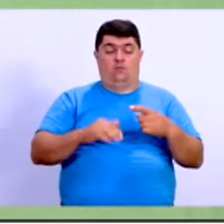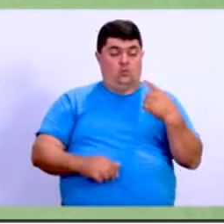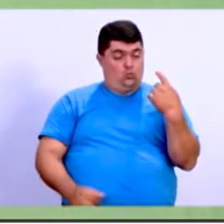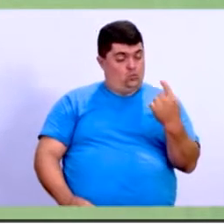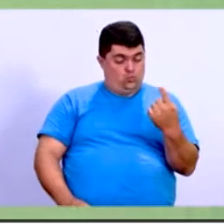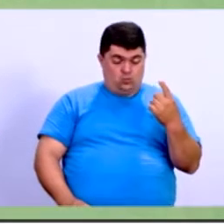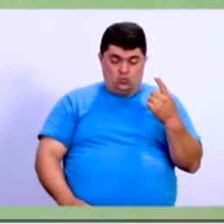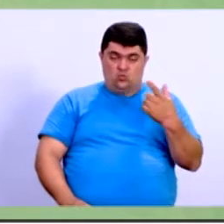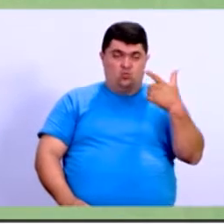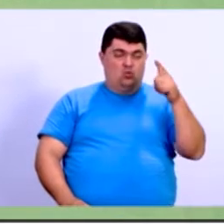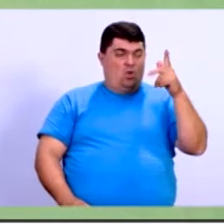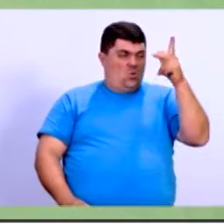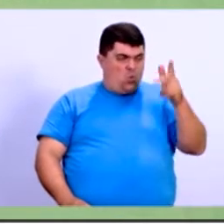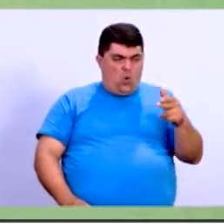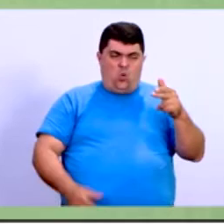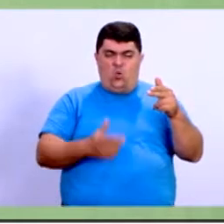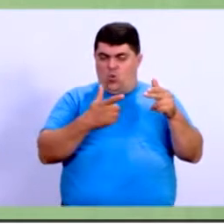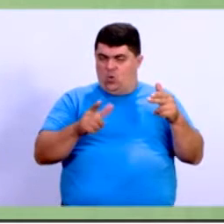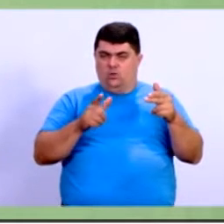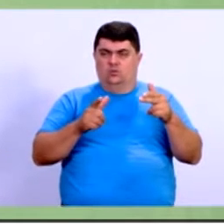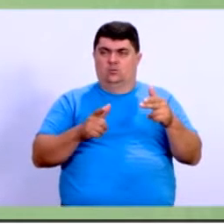a cardinalidade de 1